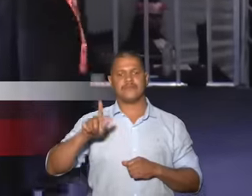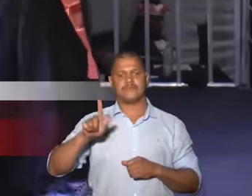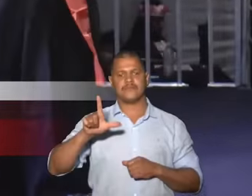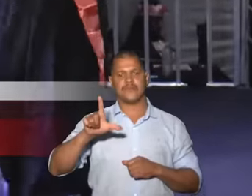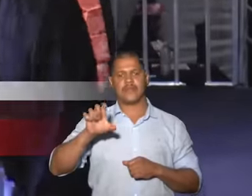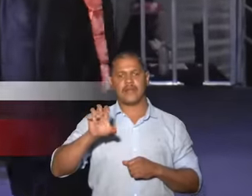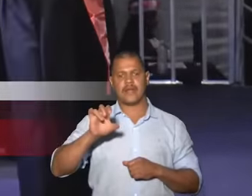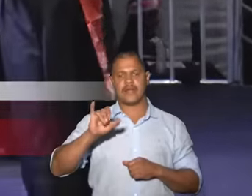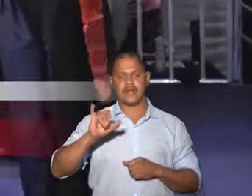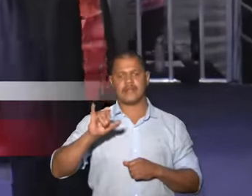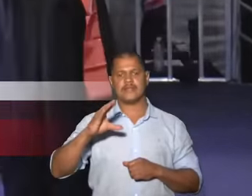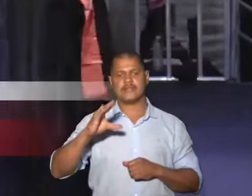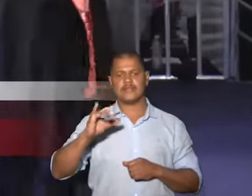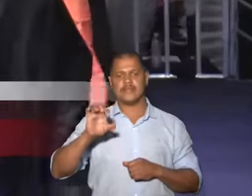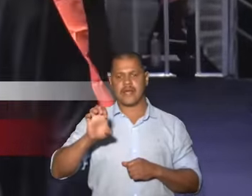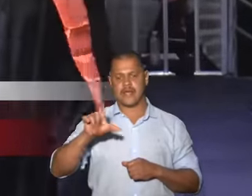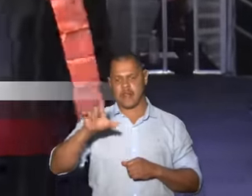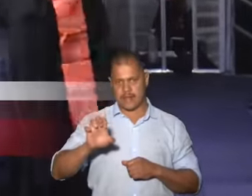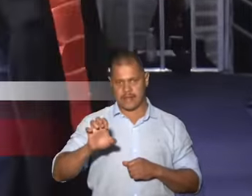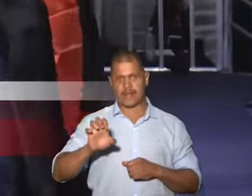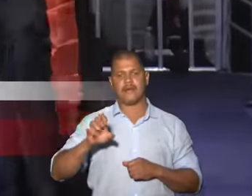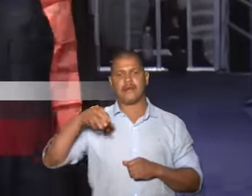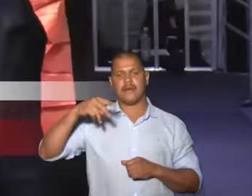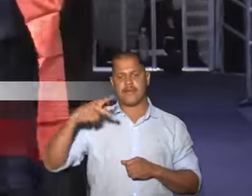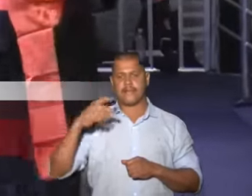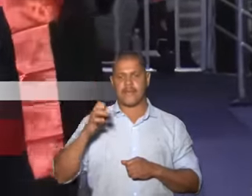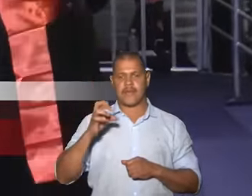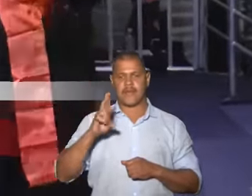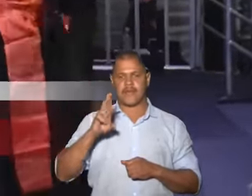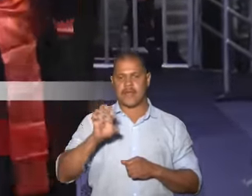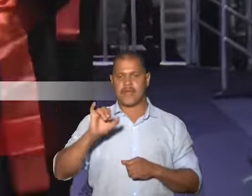Gleiciele Lemos Pereira.